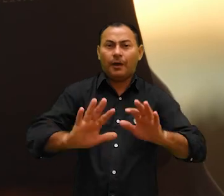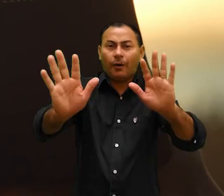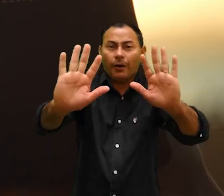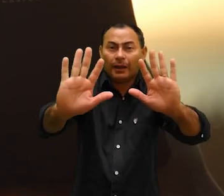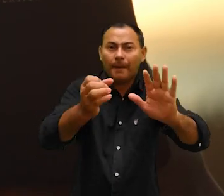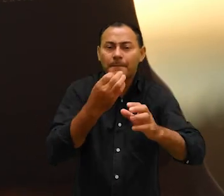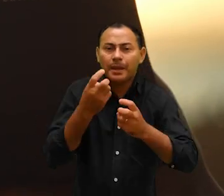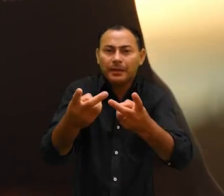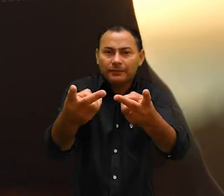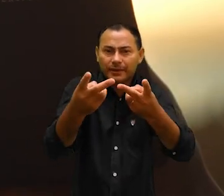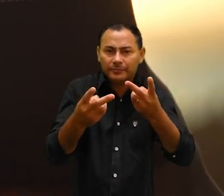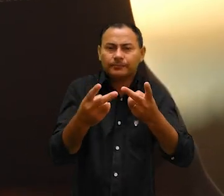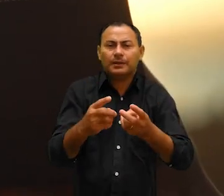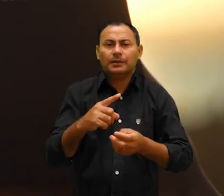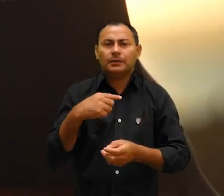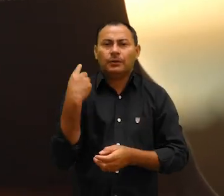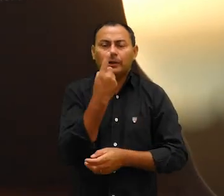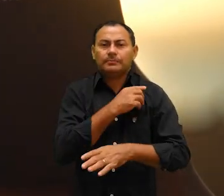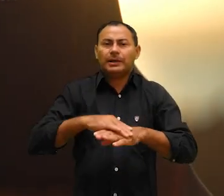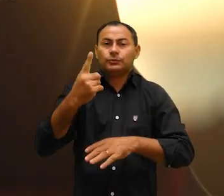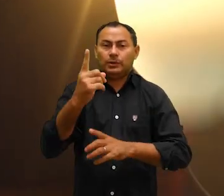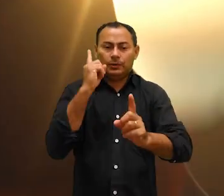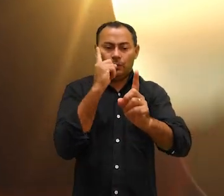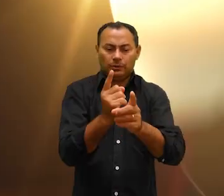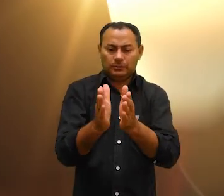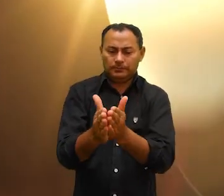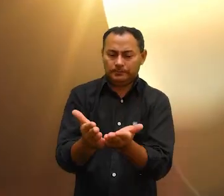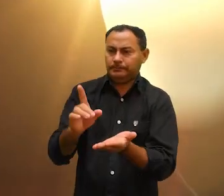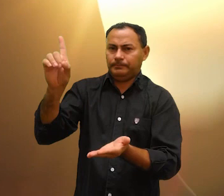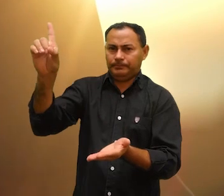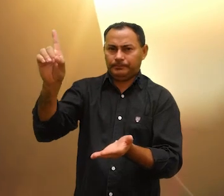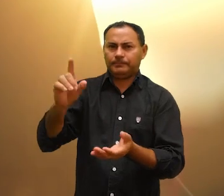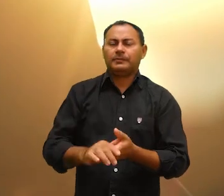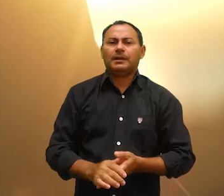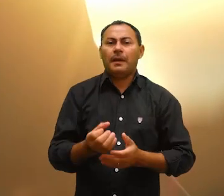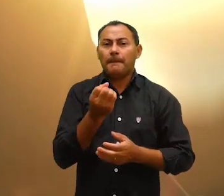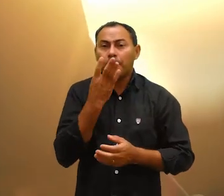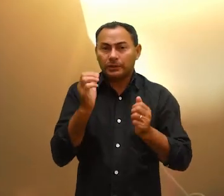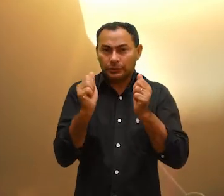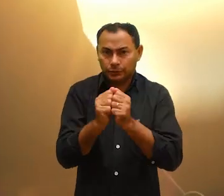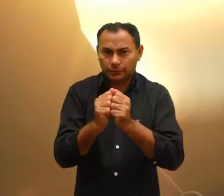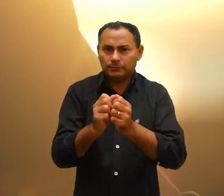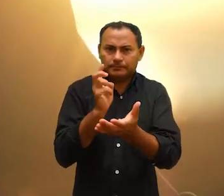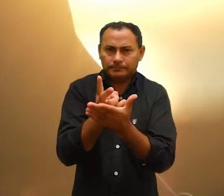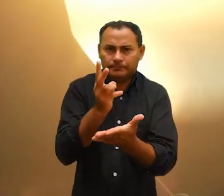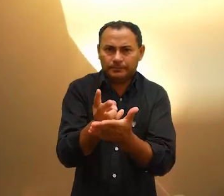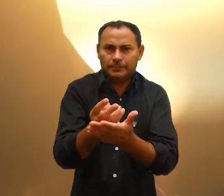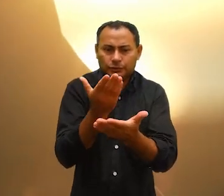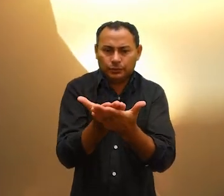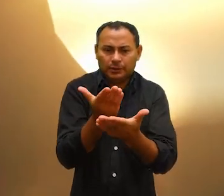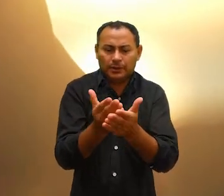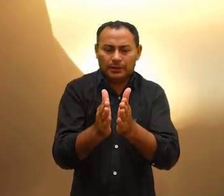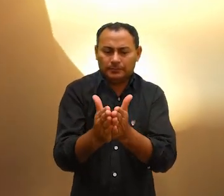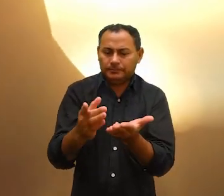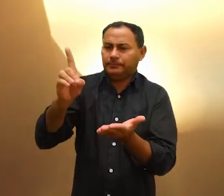Olá, seja muito bem-vindo. Aqui estamos para mais um encontro com a Palavra. É bom estarmos juntos para continuarmos